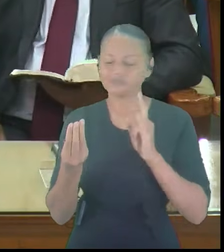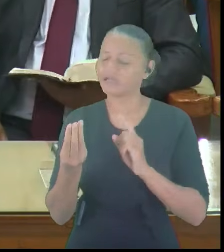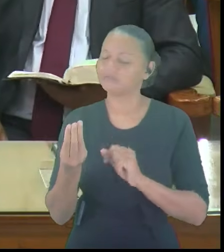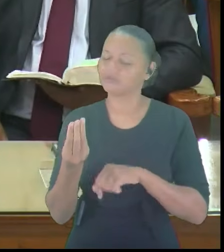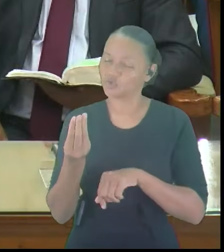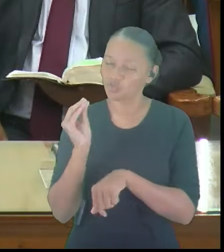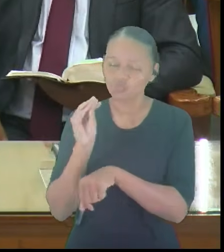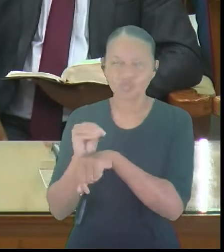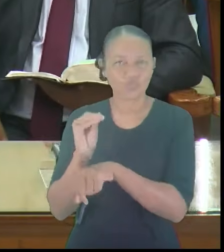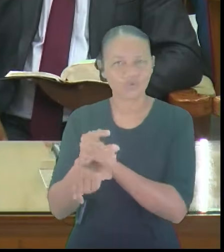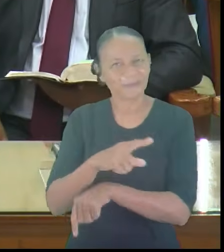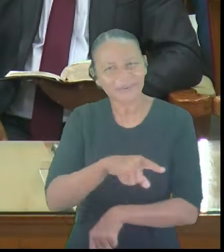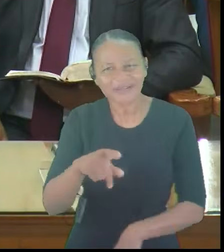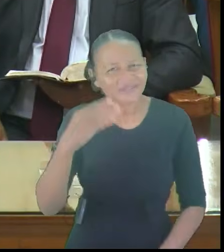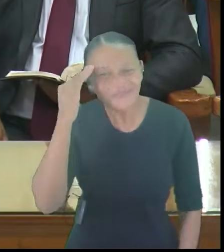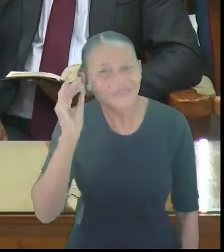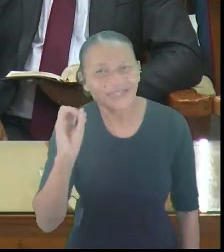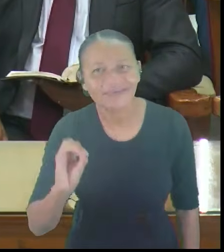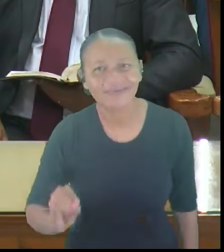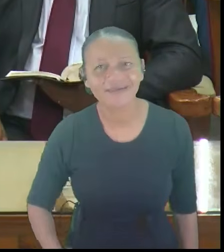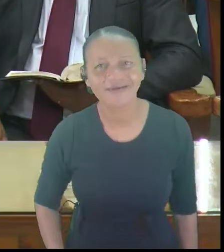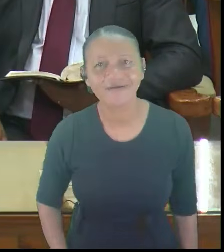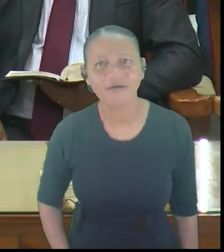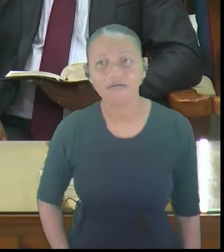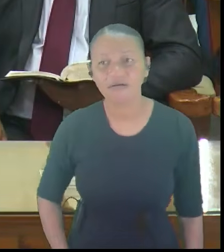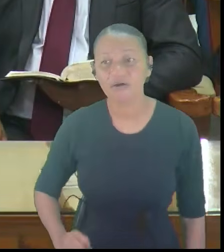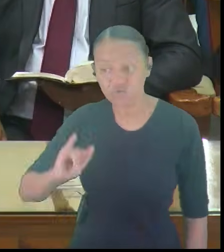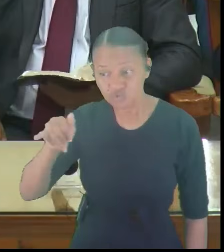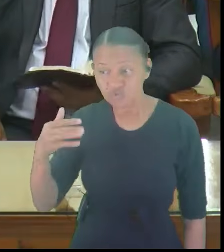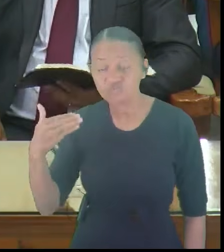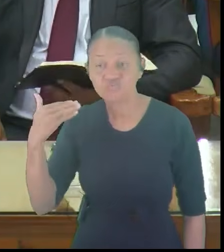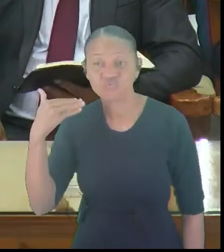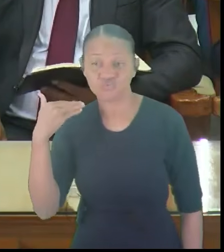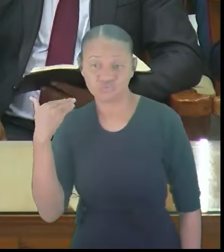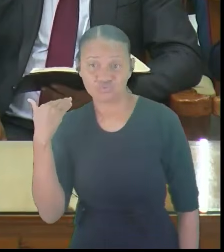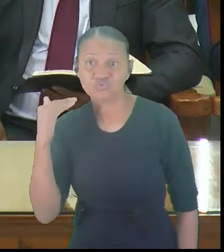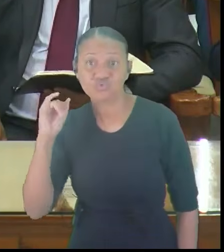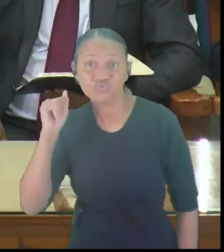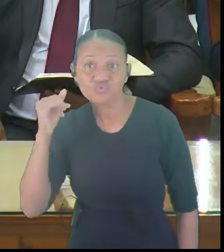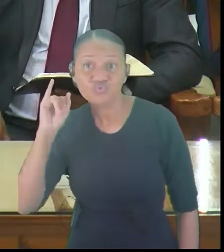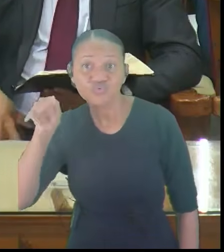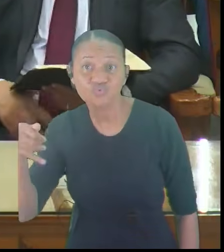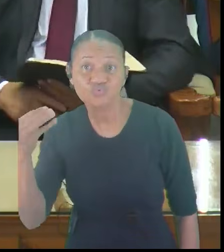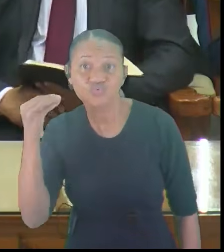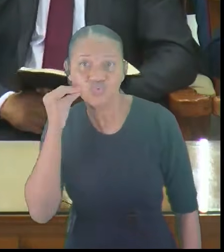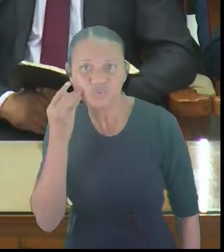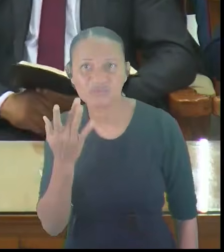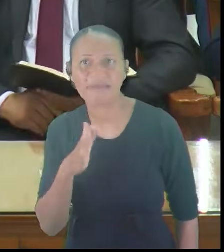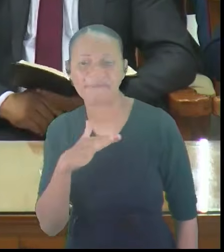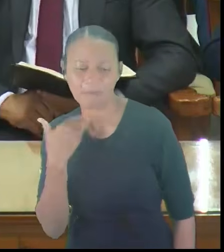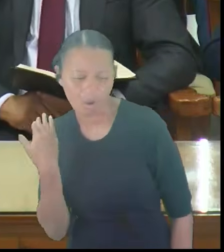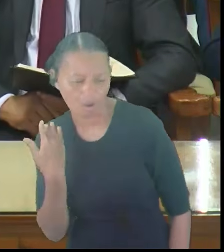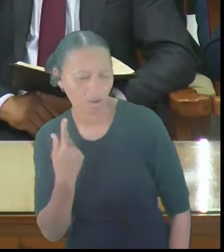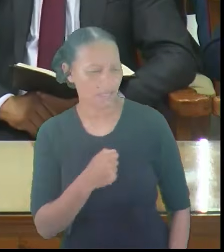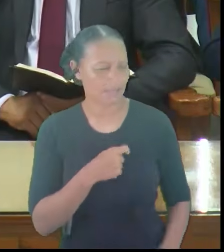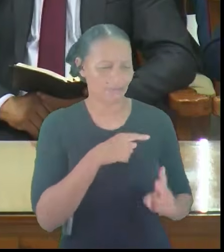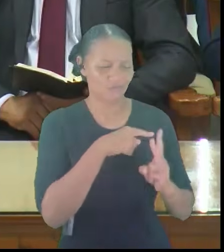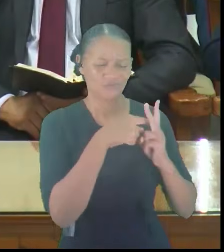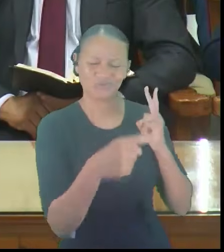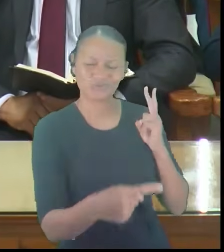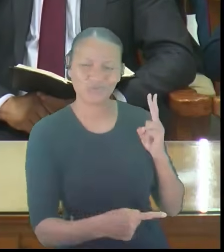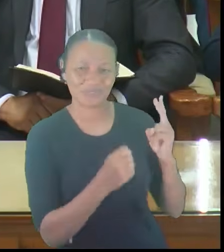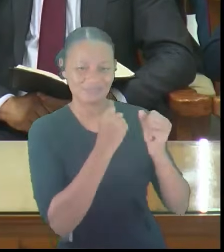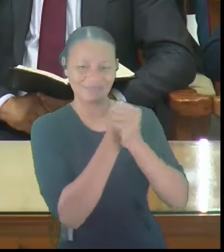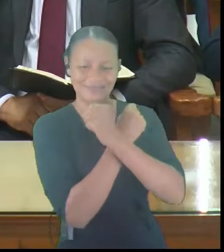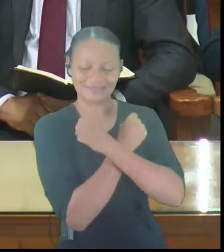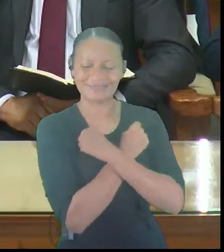Parece que a igreja não entendeu. Eu disse que Judas é quem se acaba, Ananias e Safira é quem se acaba, mas da igreja